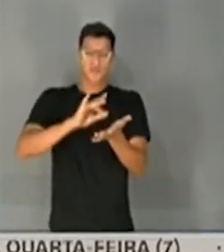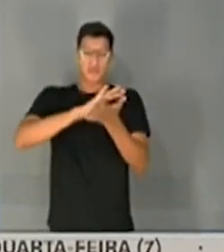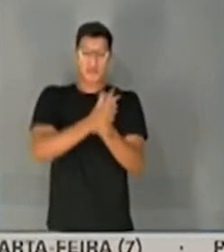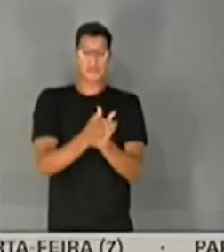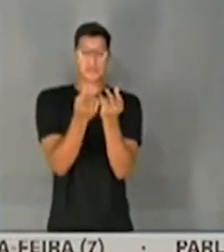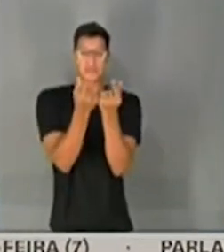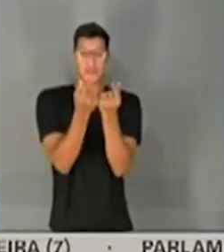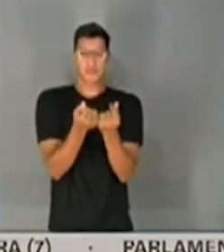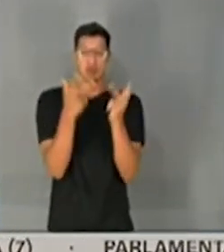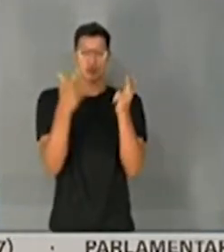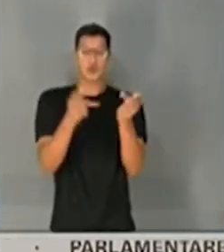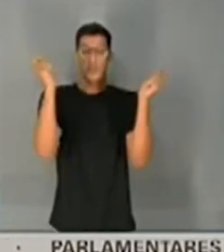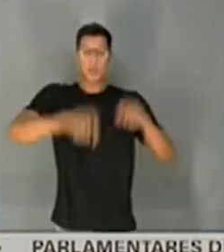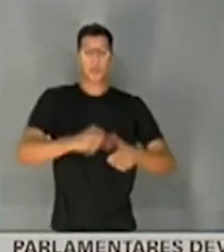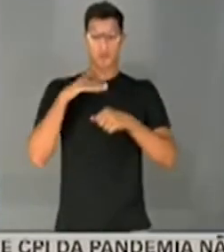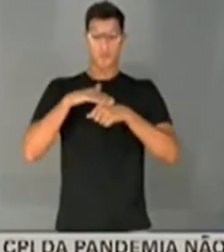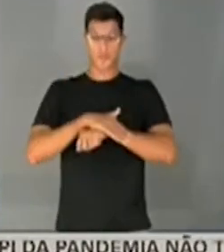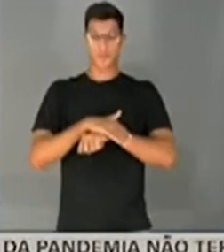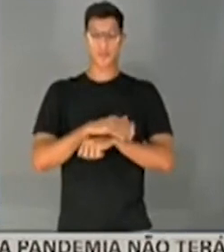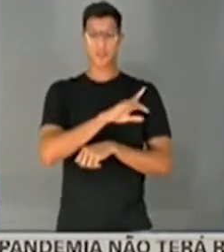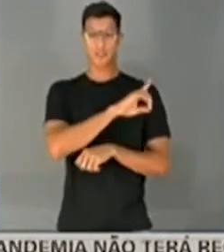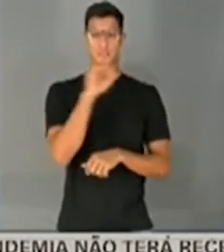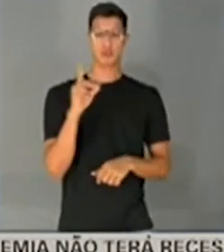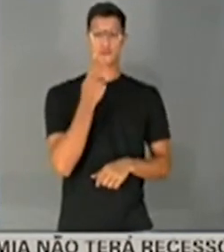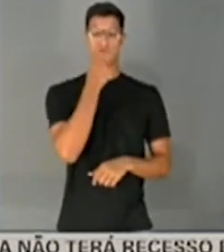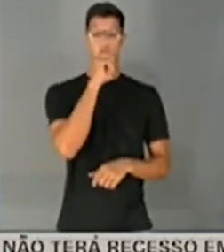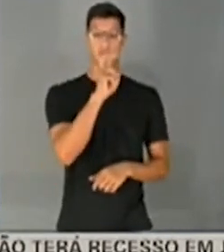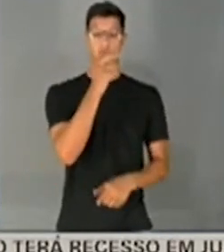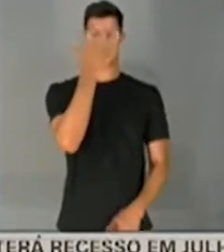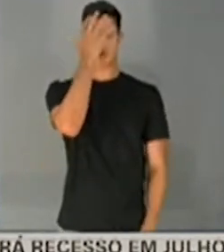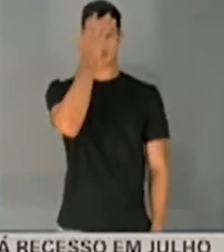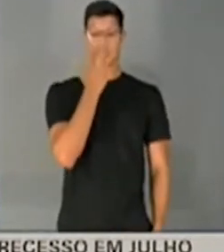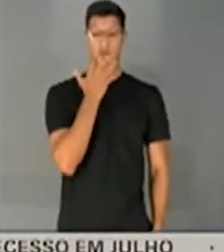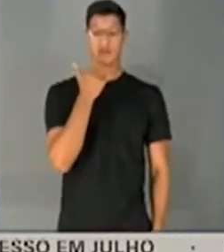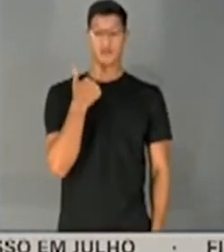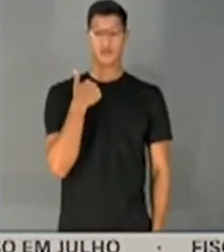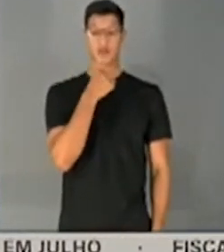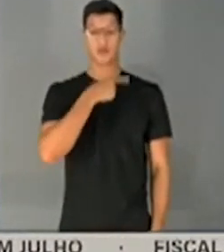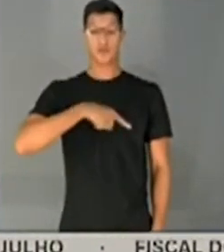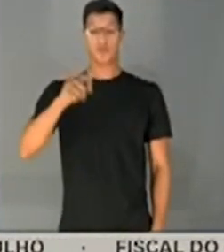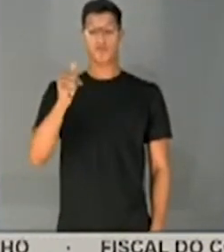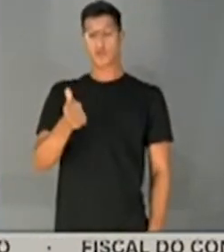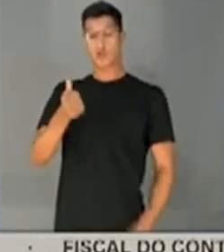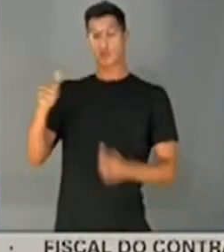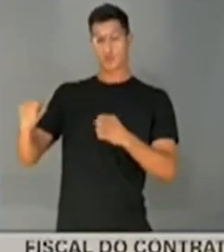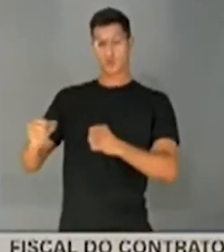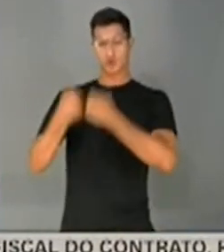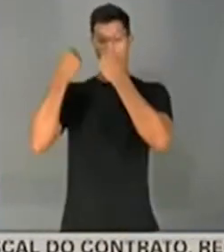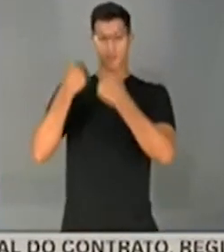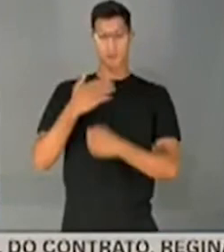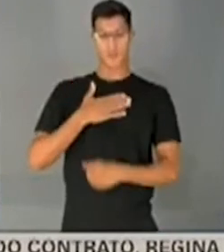nem tampouco condições contratuais. No dia 25 de fevereiro, fui tomar um chopp com um amigo no restaurante